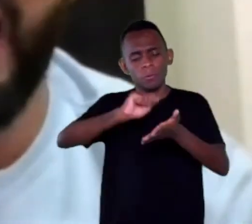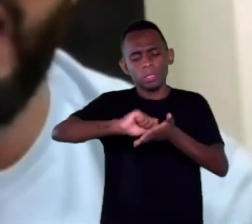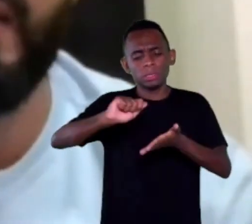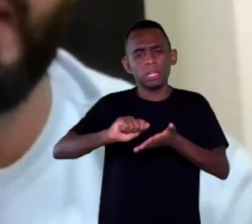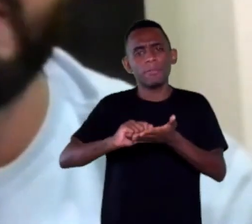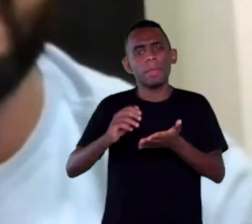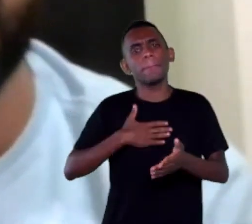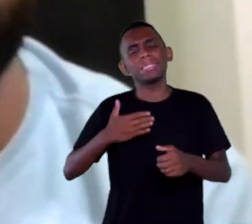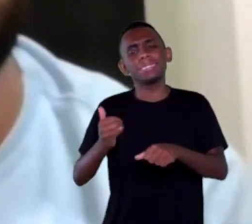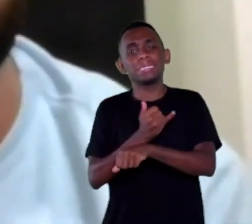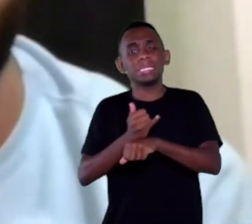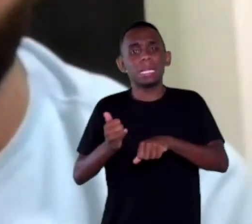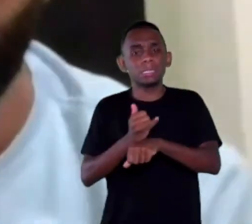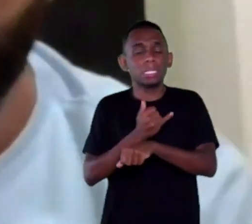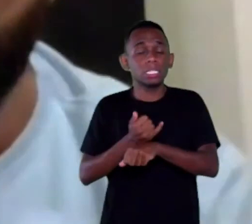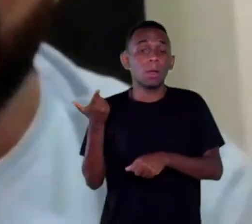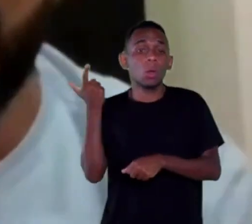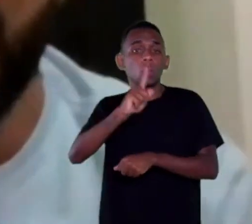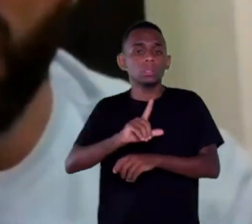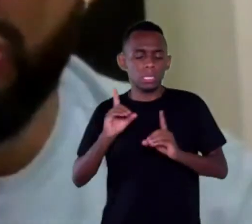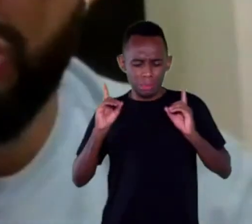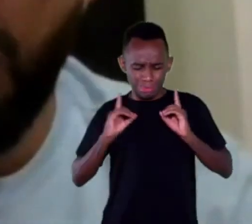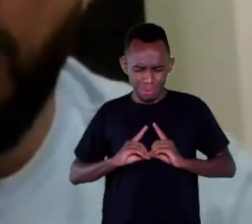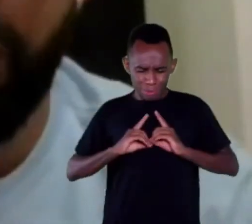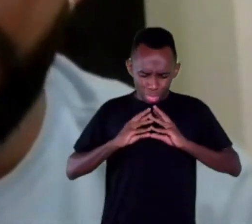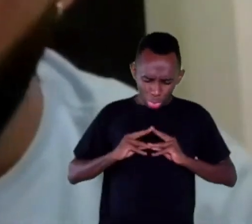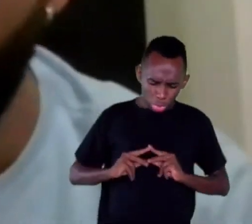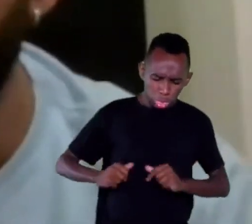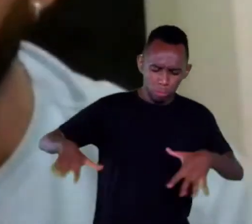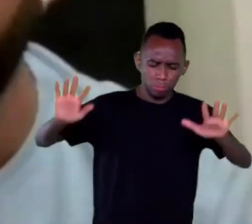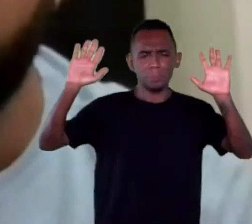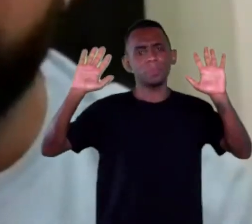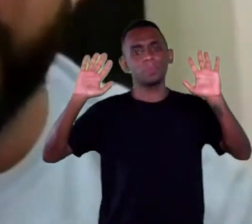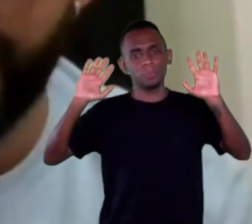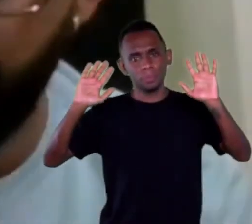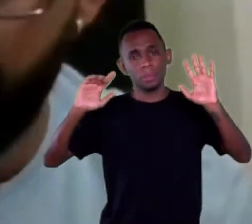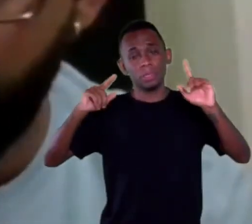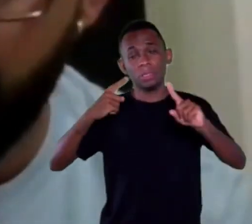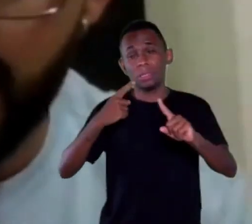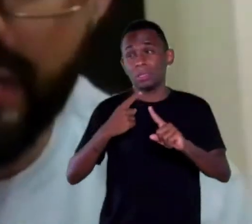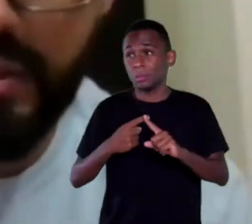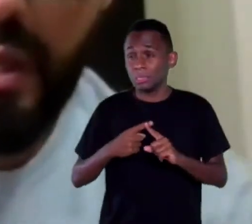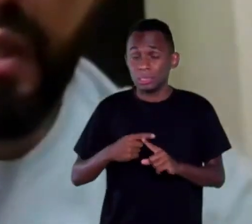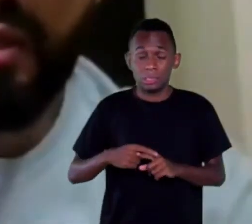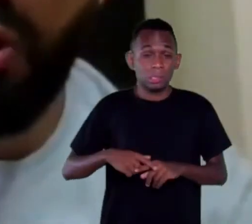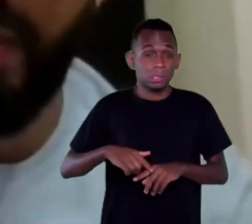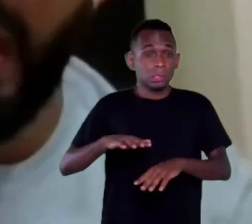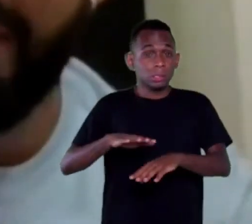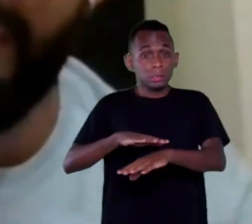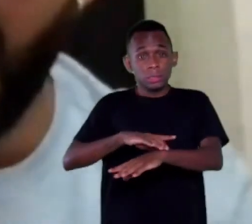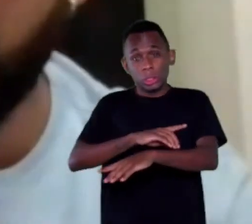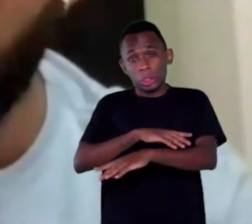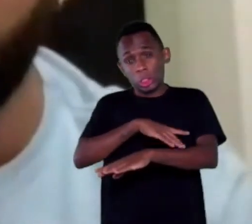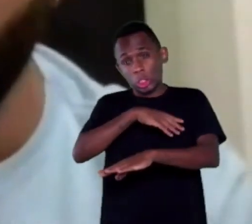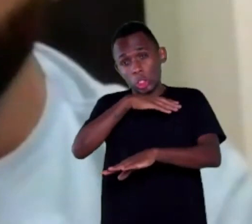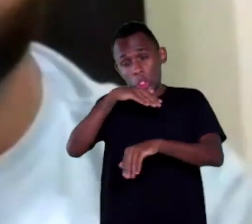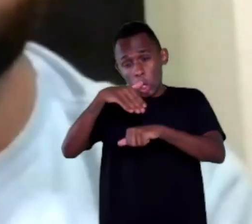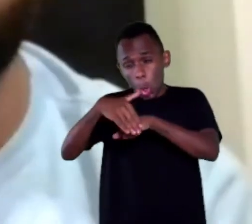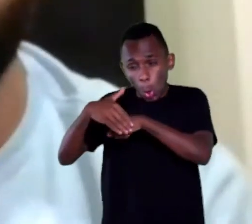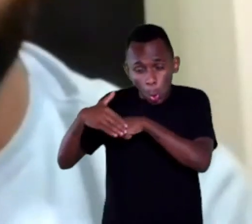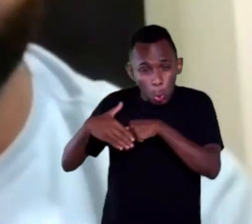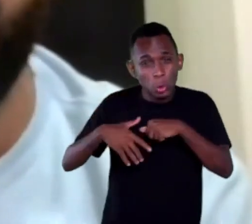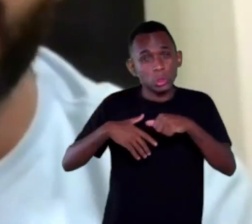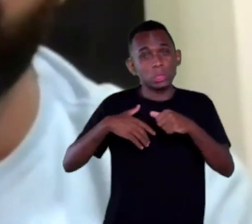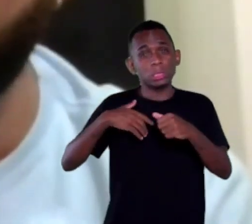me livrar dessa depressão que me custou noites, dias, tomei vários